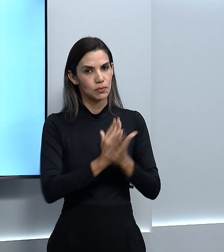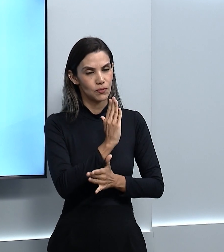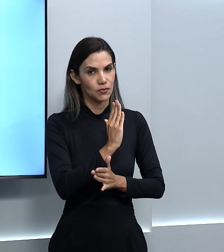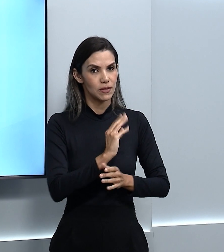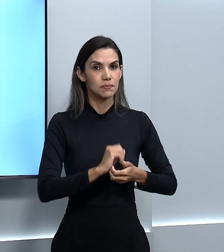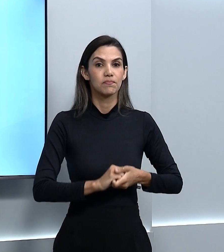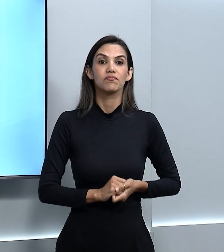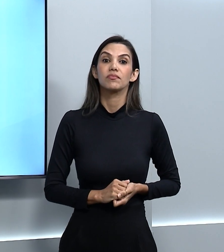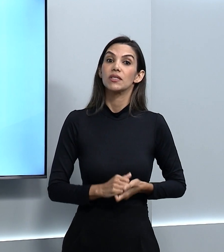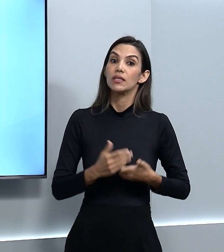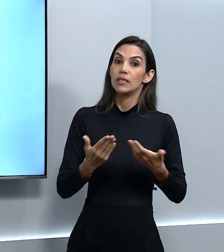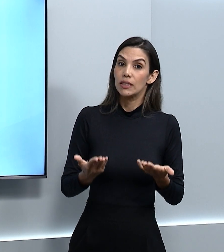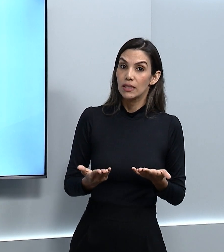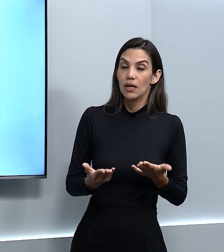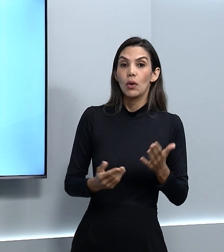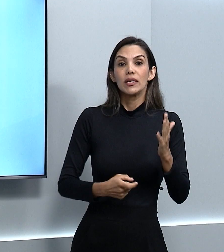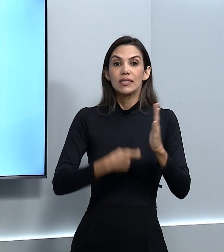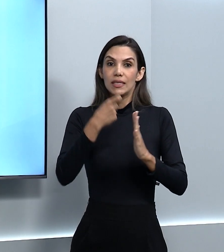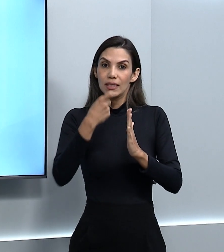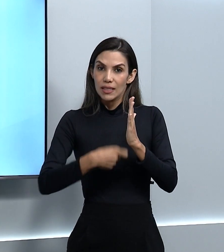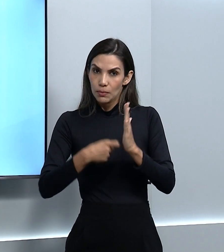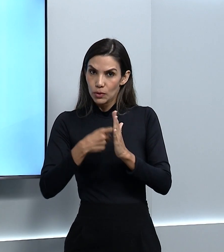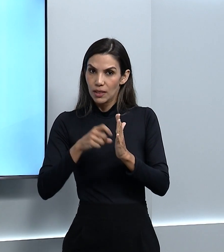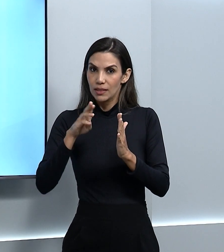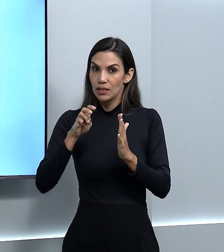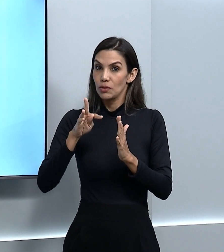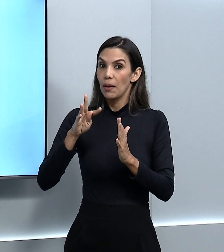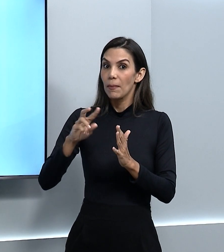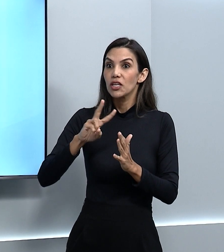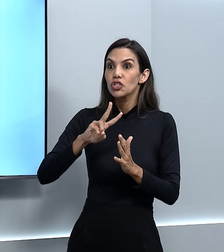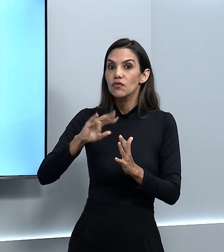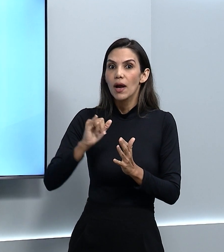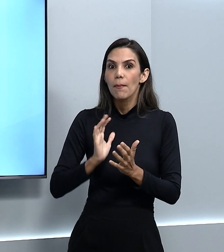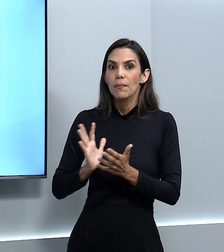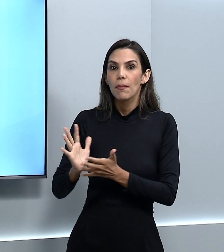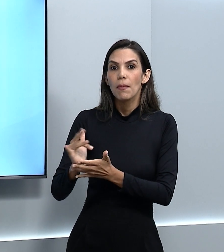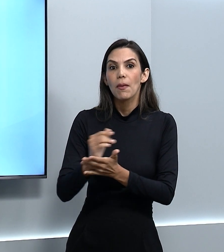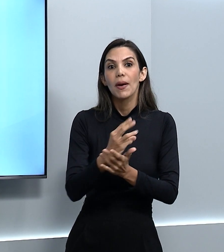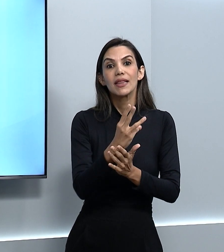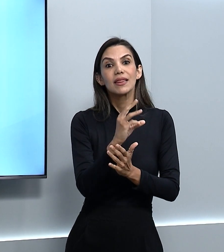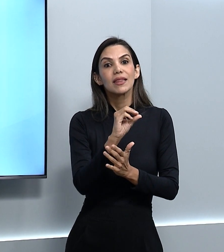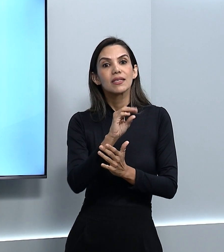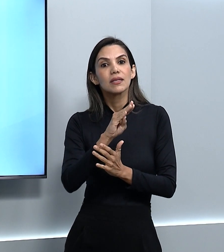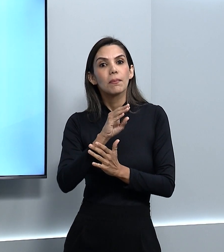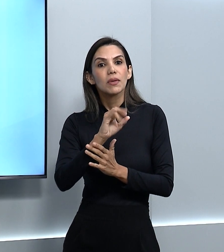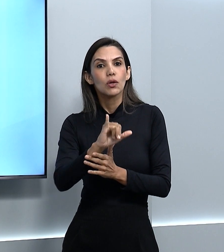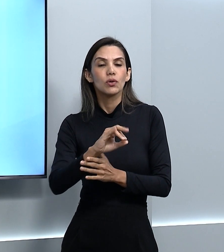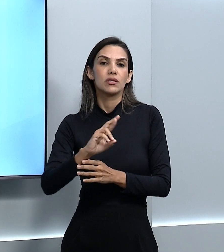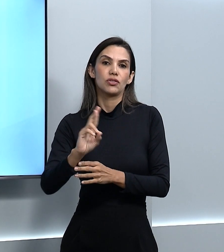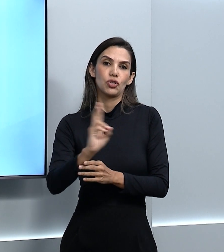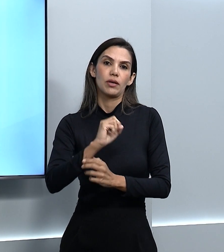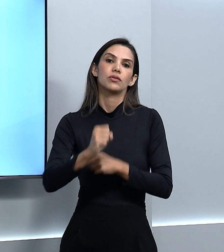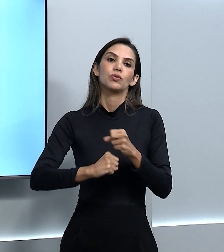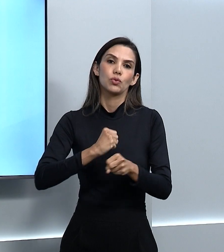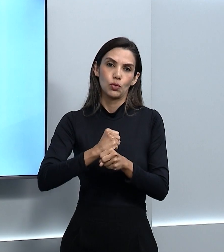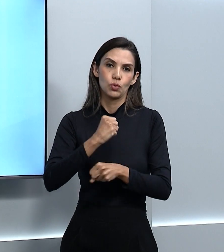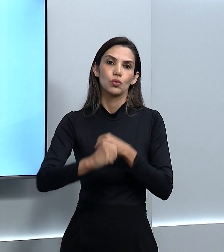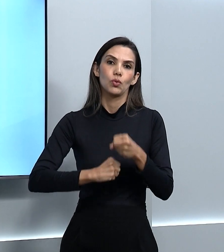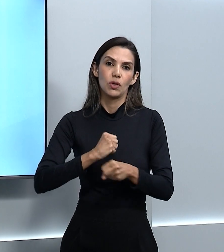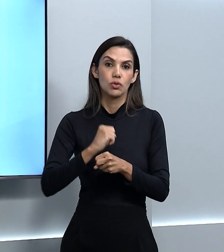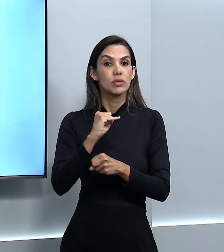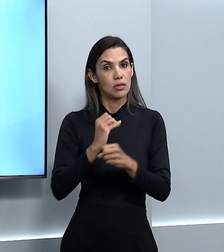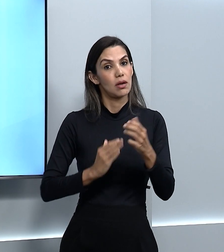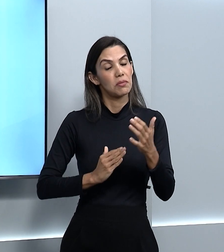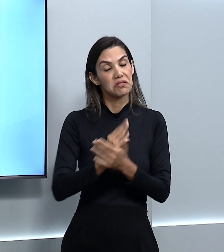Cálculos apontavam que essa tributação levaria a uma arrecadação de cerca de 30 bilhões de reais por ano.